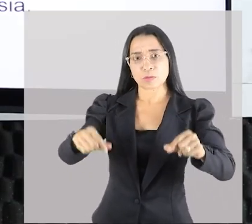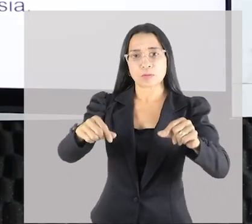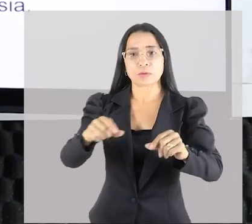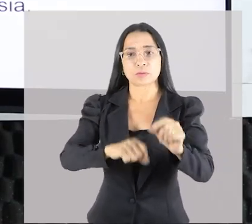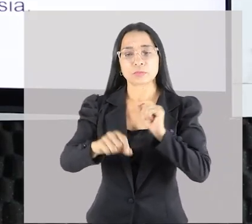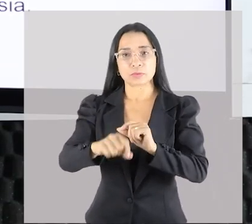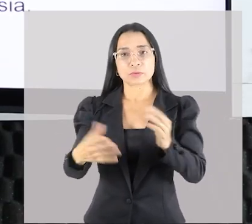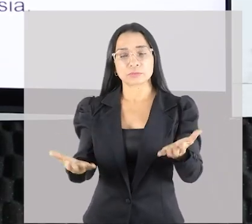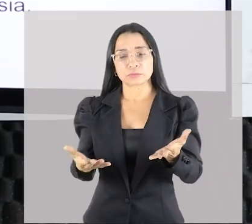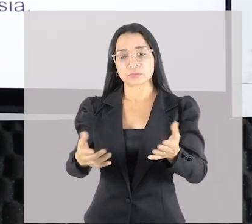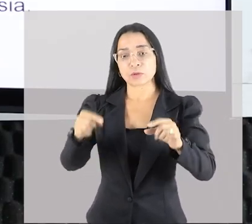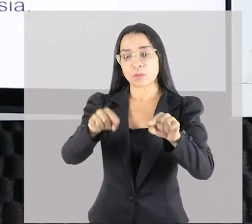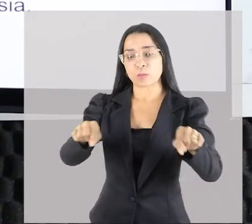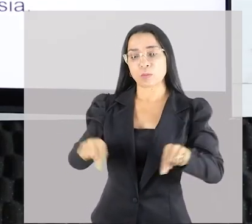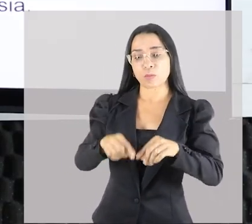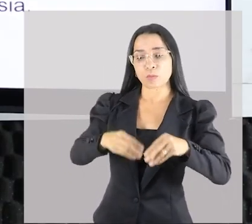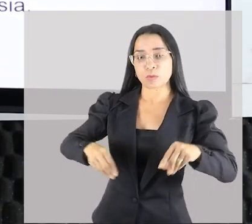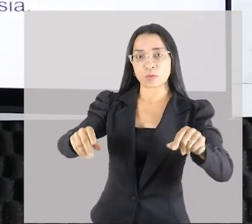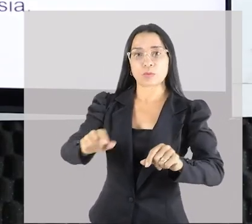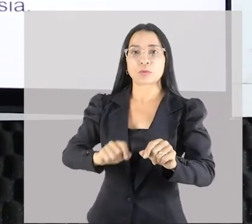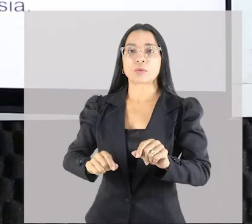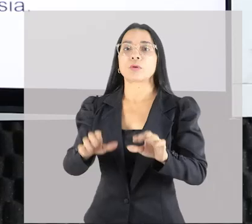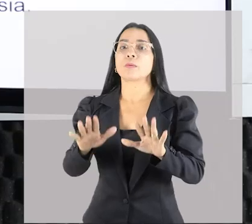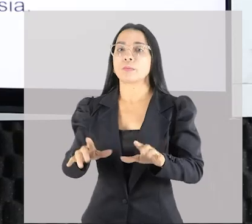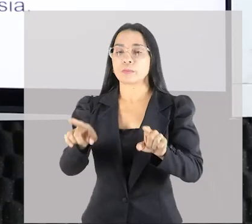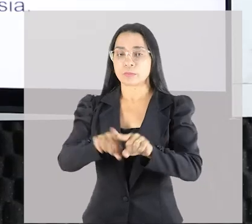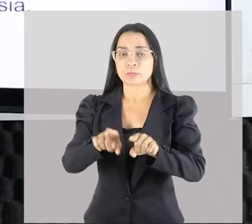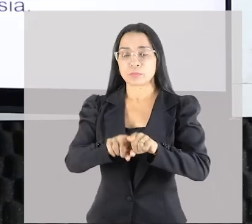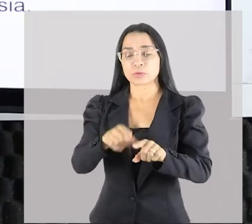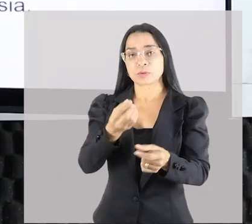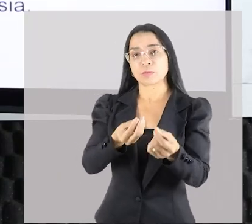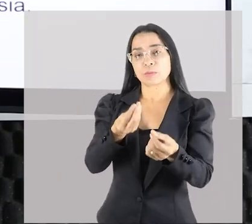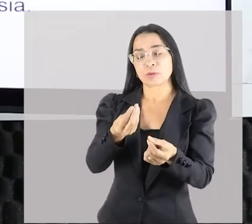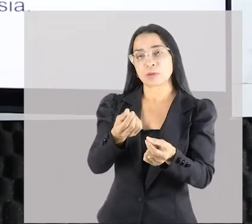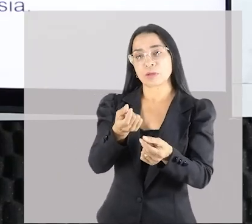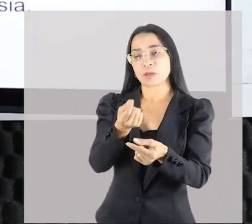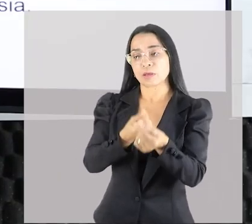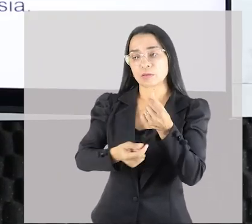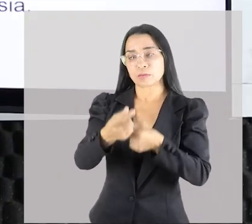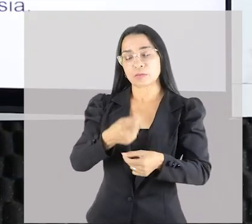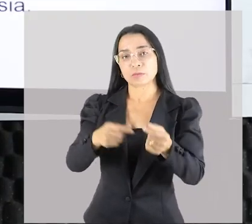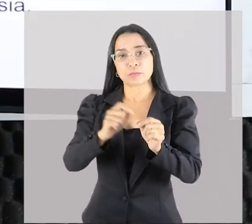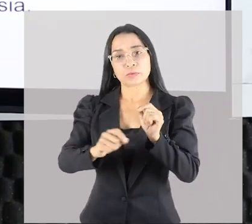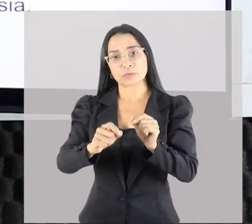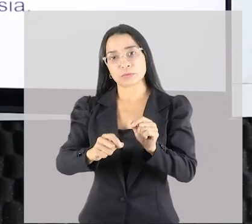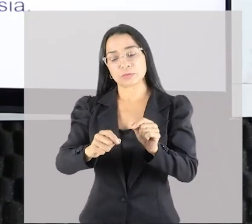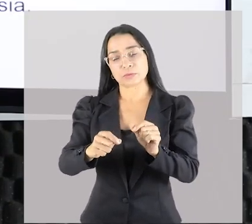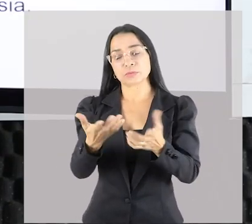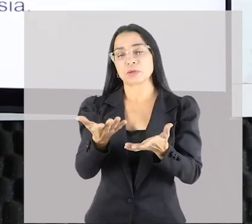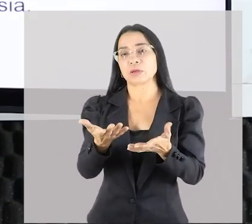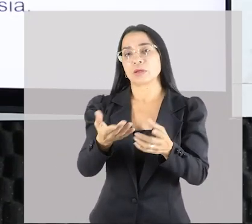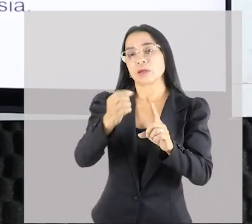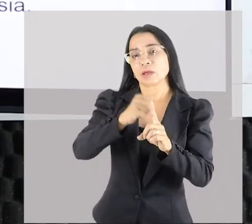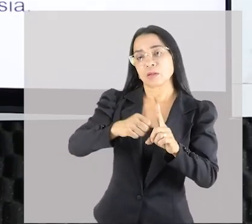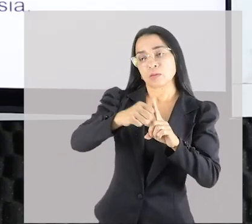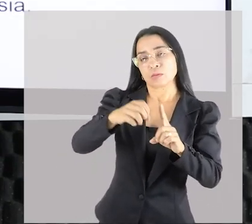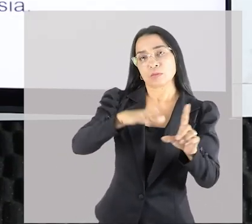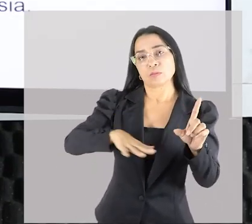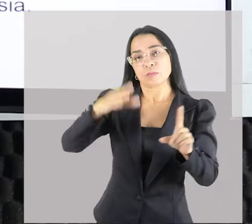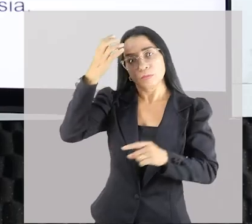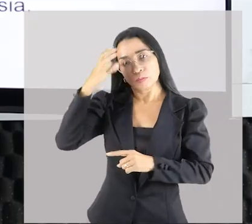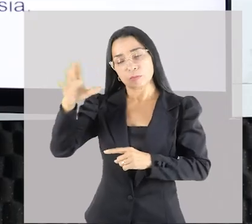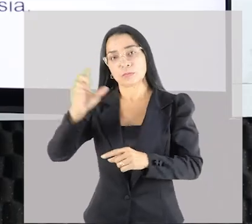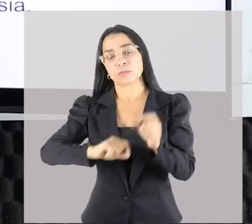fragmentação, não só territorial, mas economicamente falando, comercialmente, culturalmente,